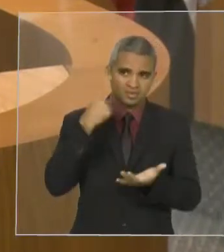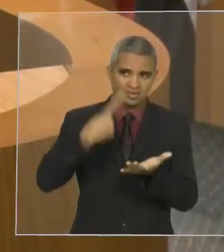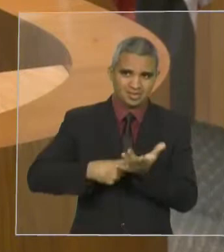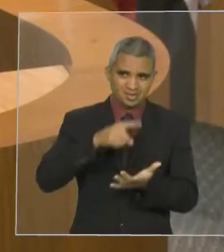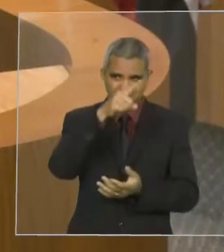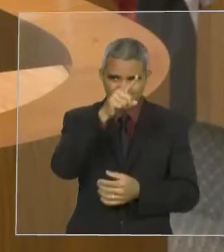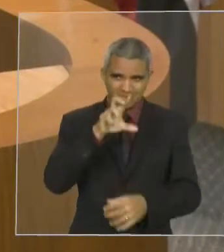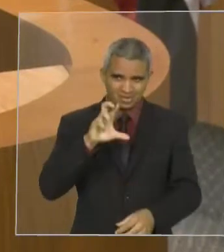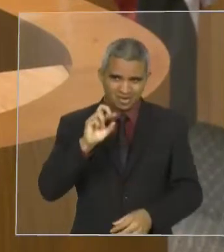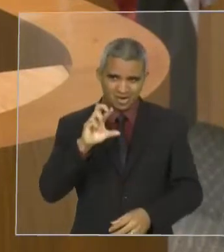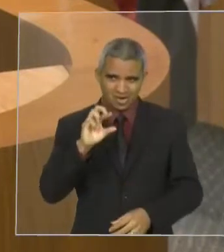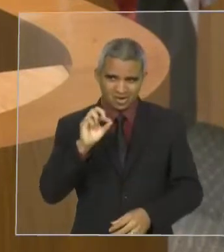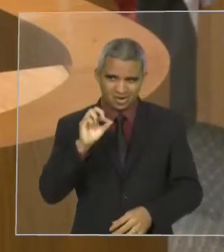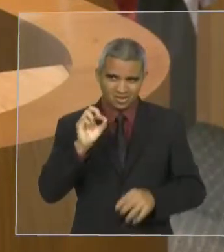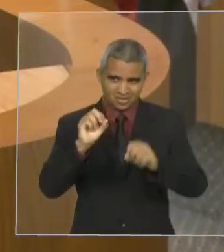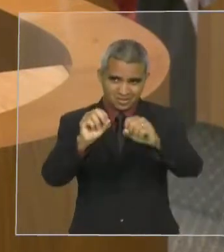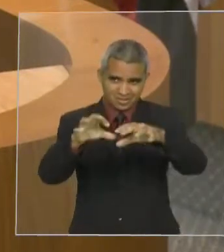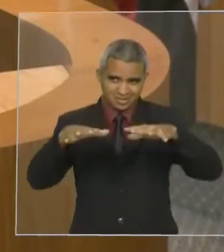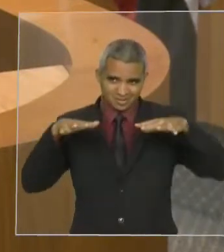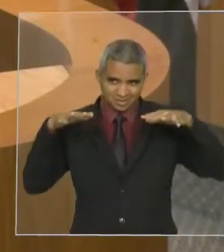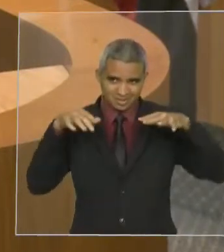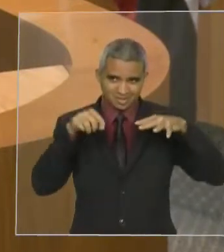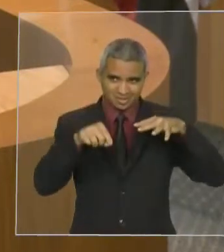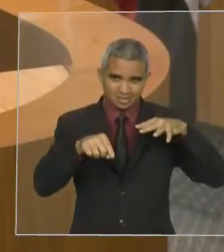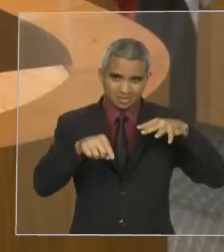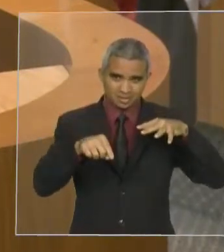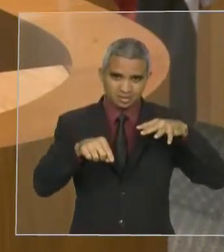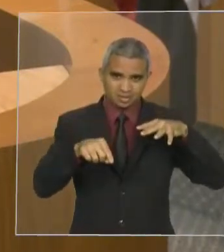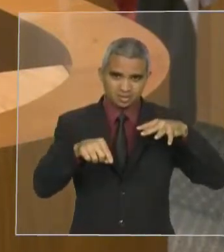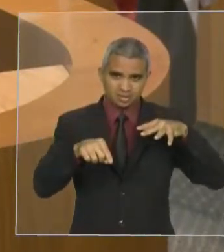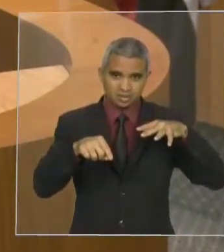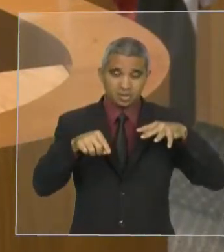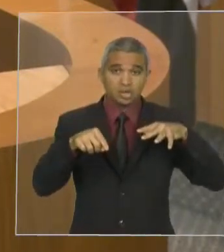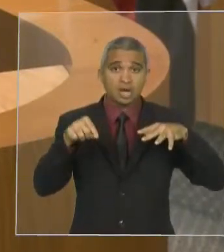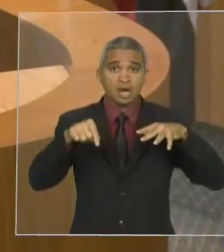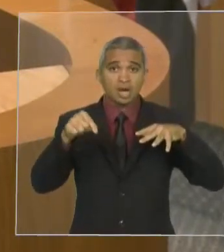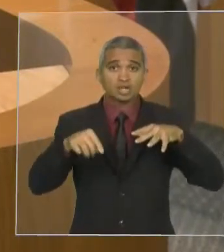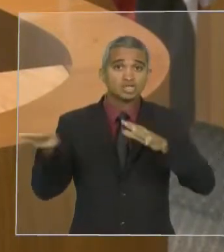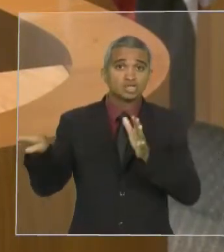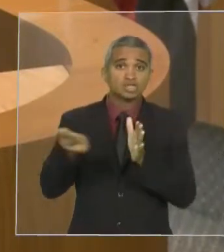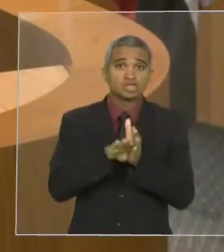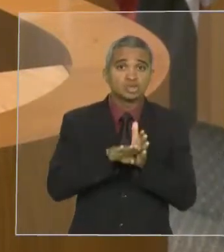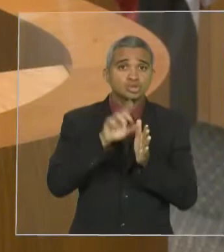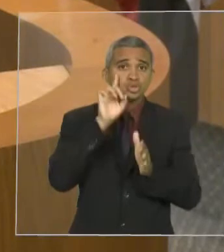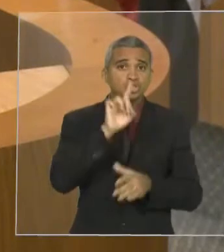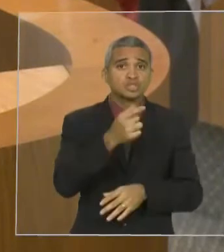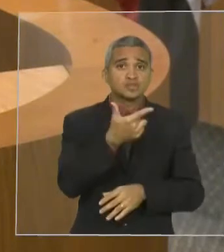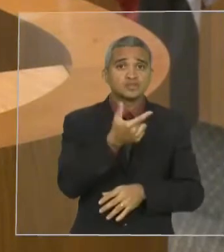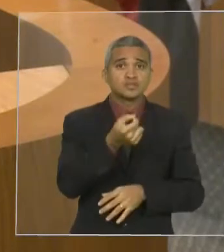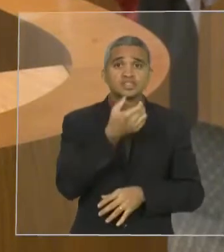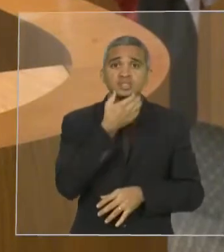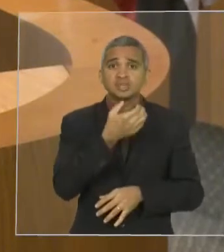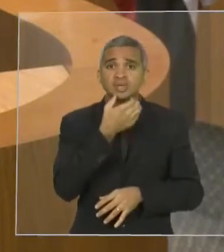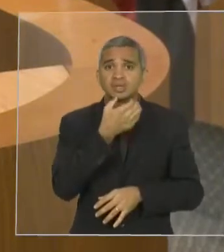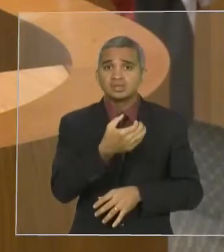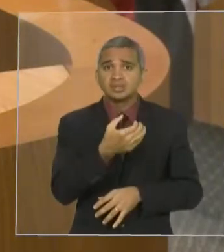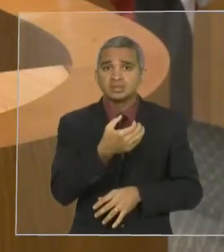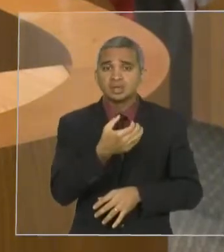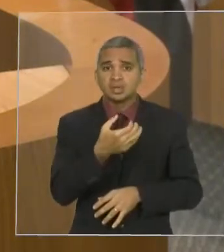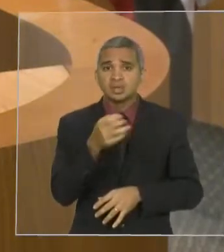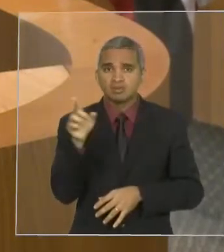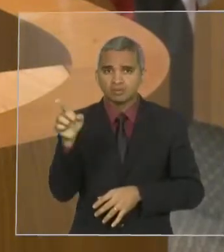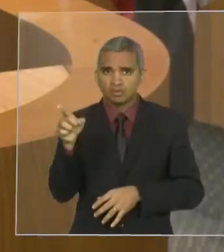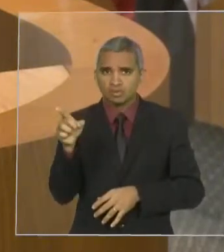participou, e o plano já chegou aqui, foi publicado no dia 20 de dezembro no Diário. Saber se Vossa Excelência recebeu